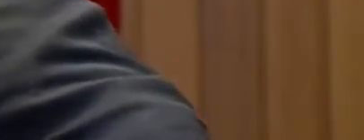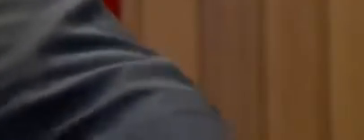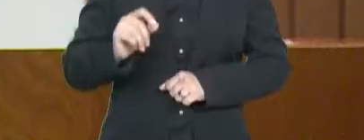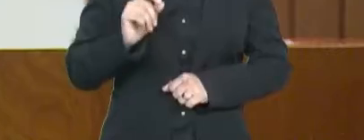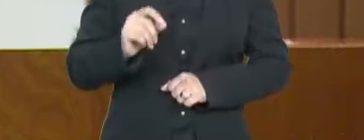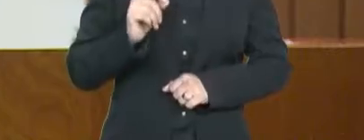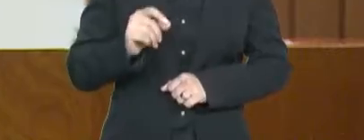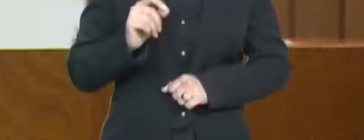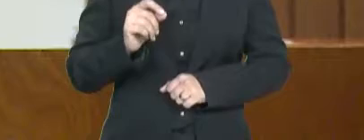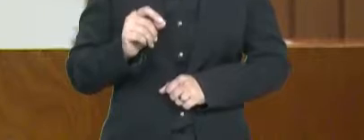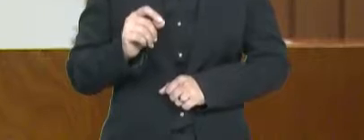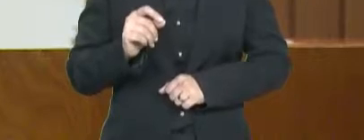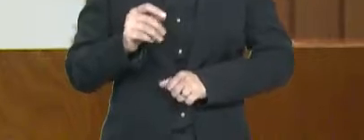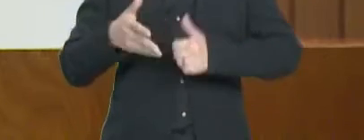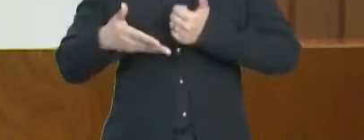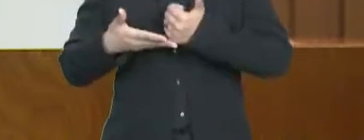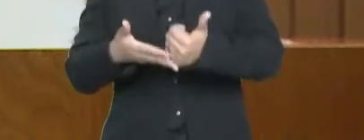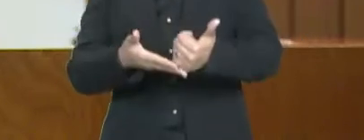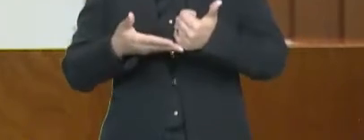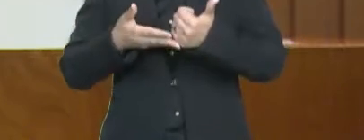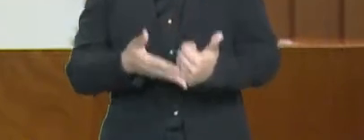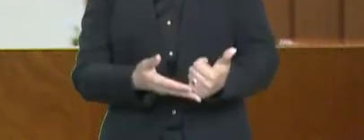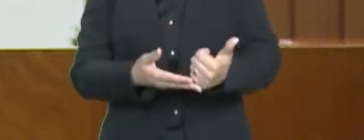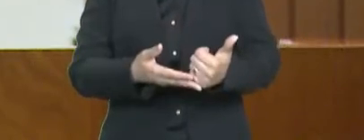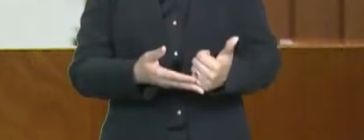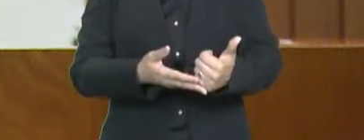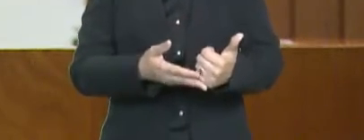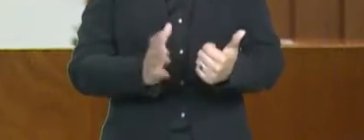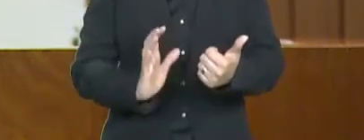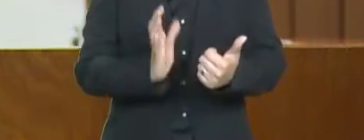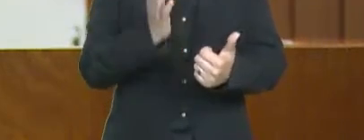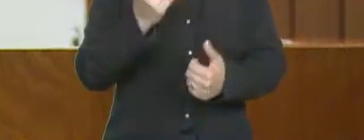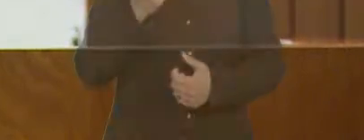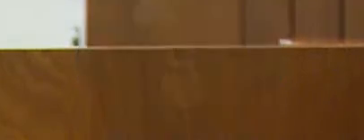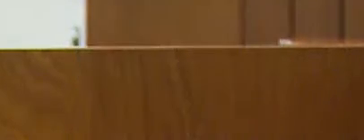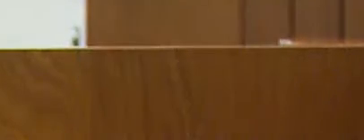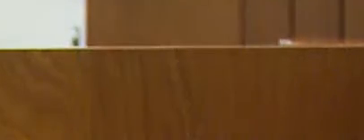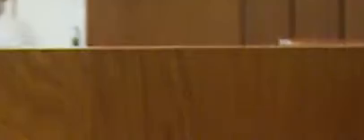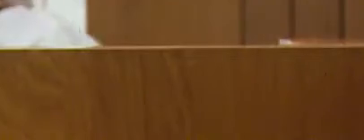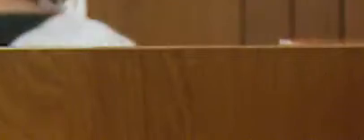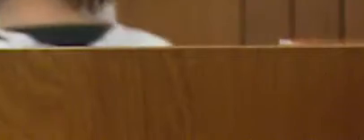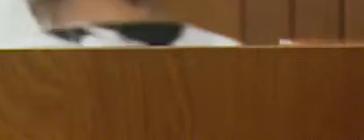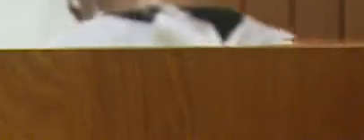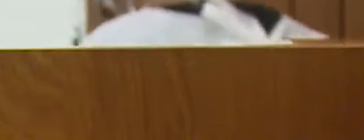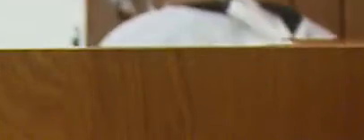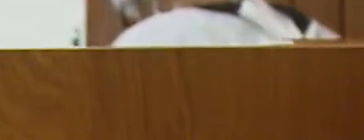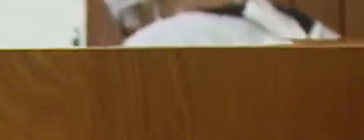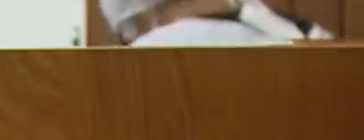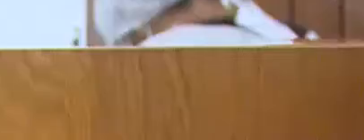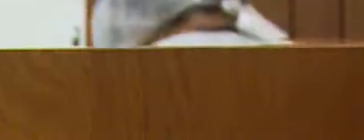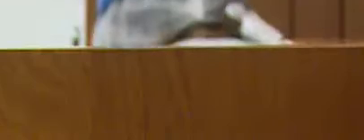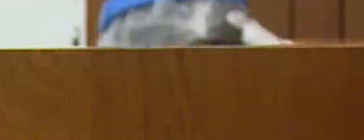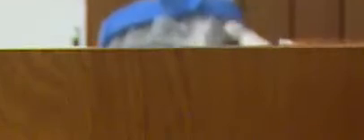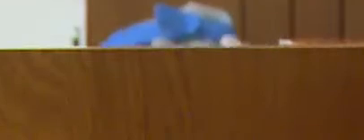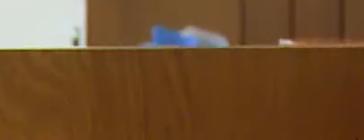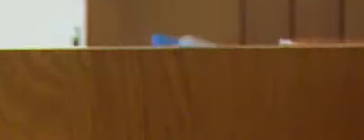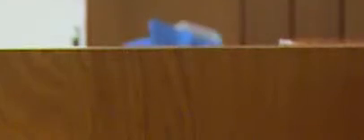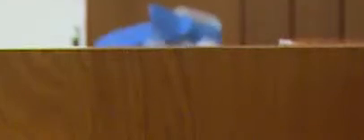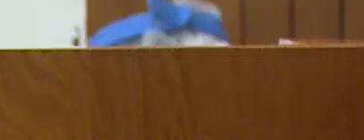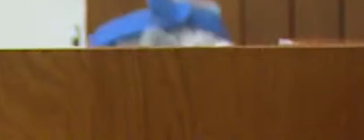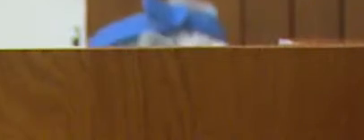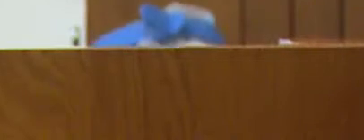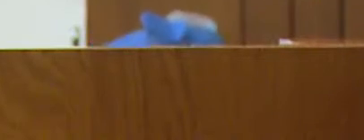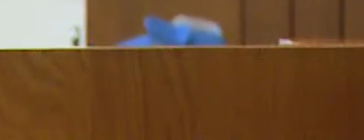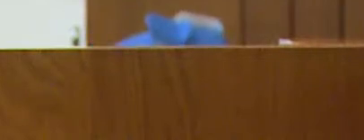deficiência. Quando nós falamos de deficientes, a gente fala de todo tipo de deficiente. O deficiente físico, o deficiente